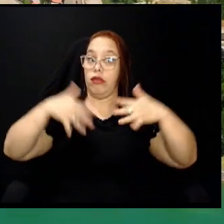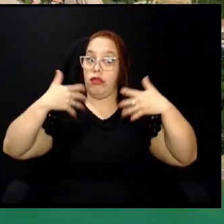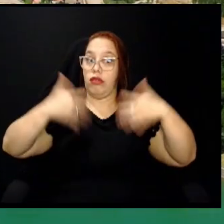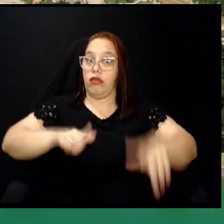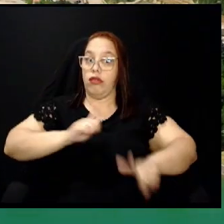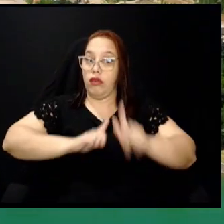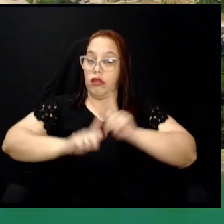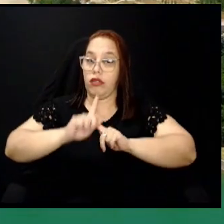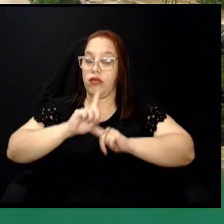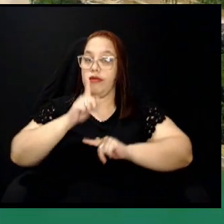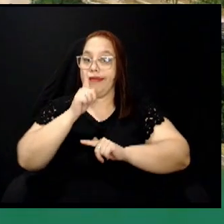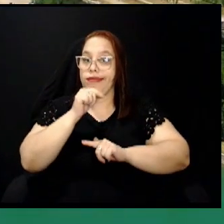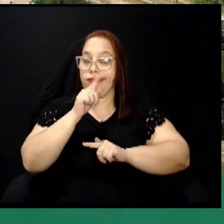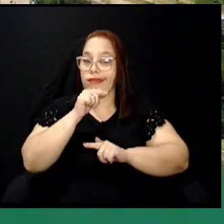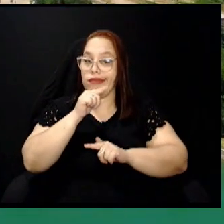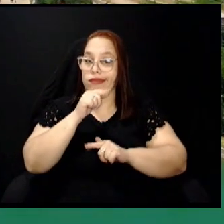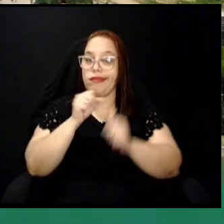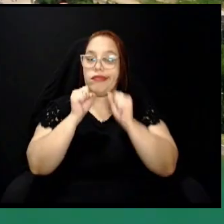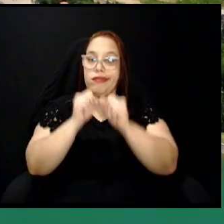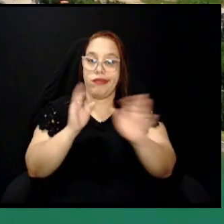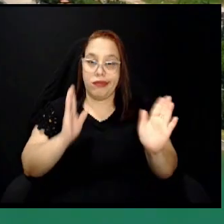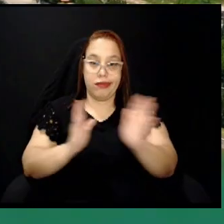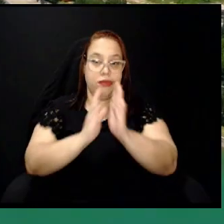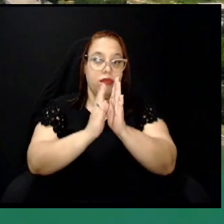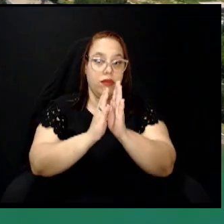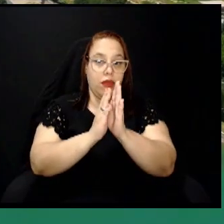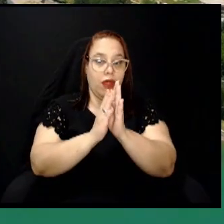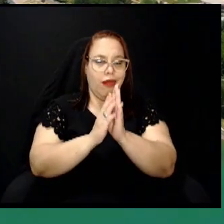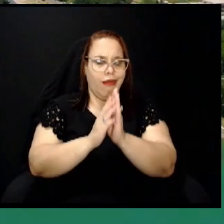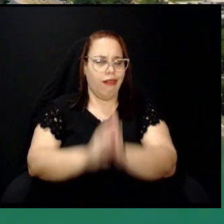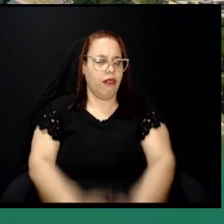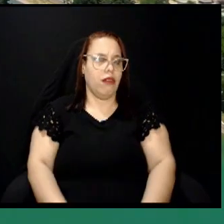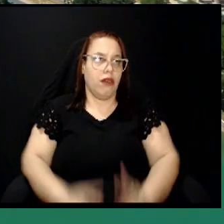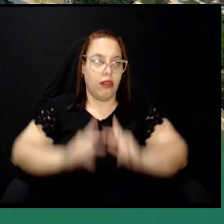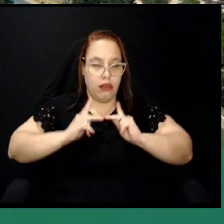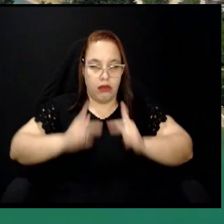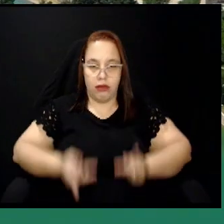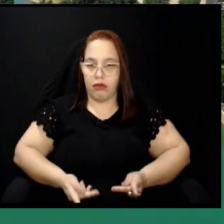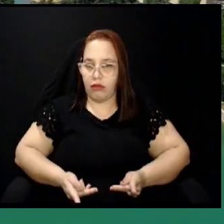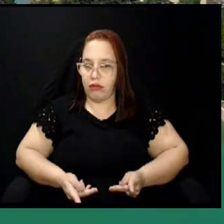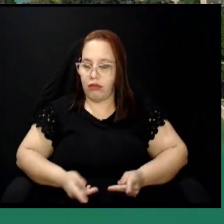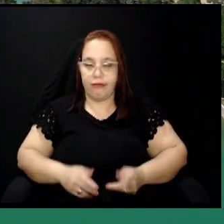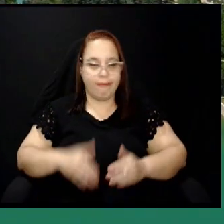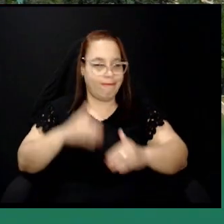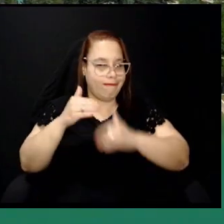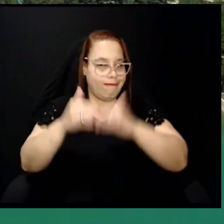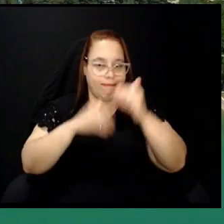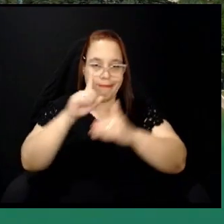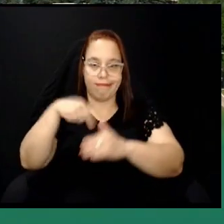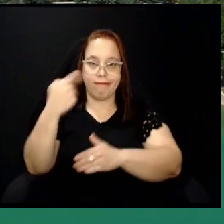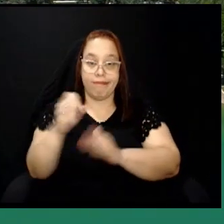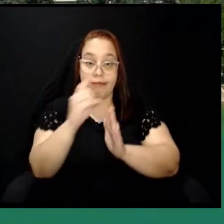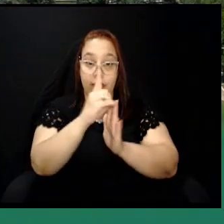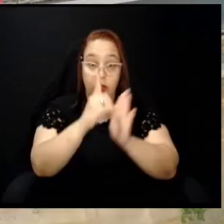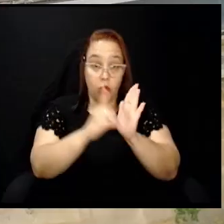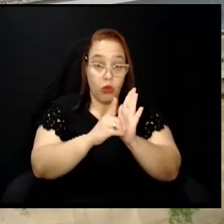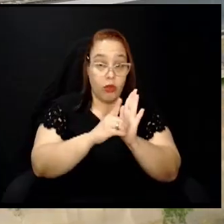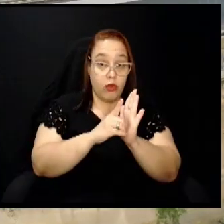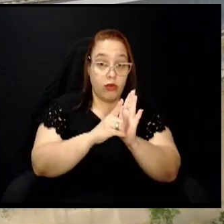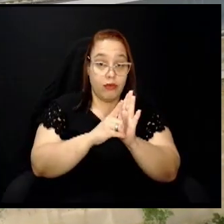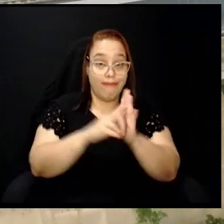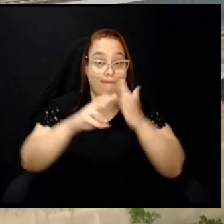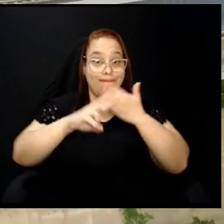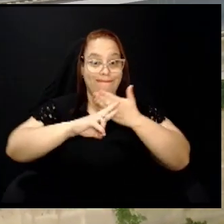na gestão hídrica, a cidade pode enfrentar um desastre humanitário sem precedentes na próxima década,